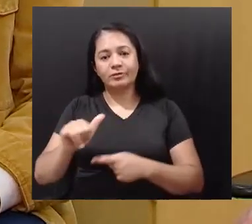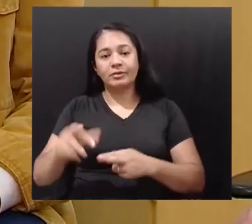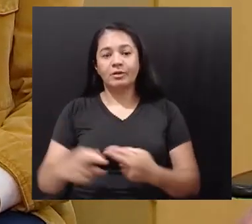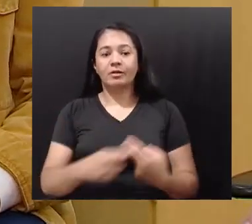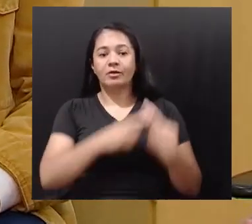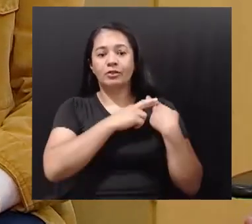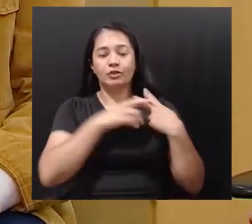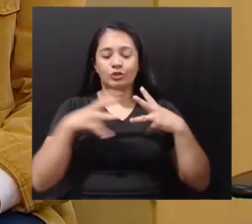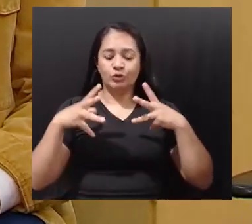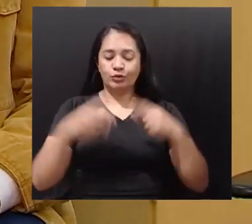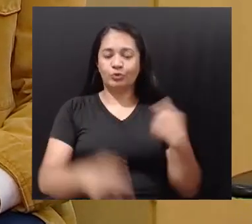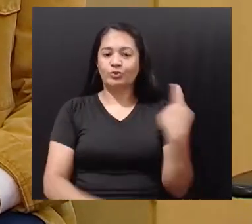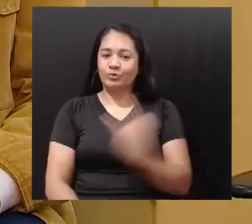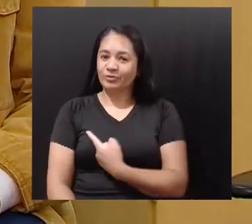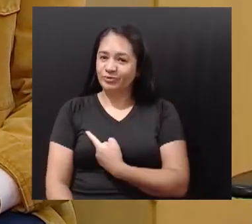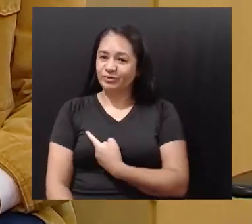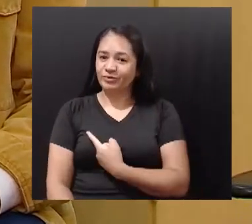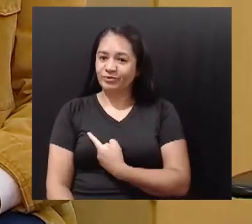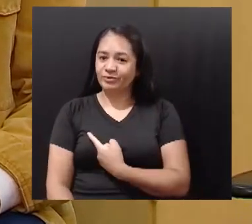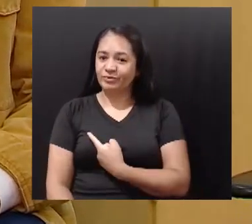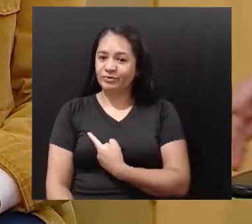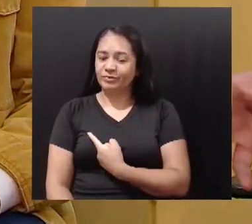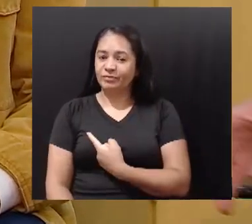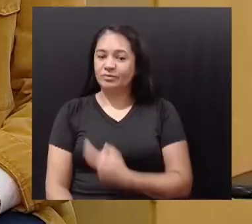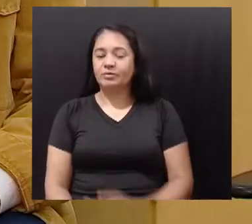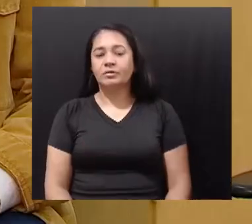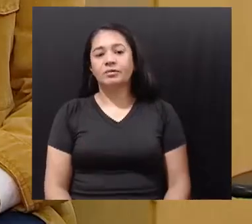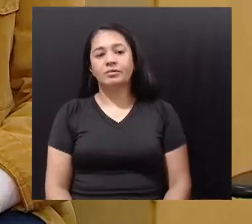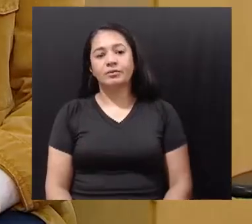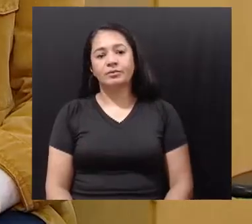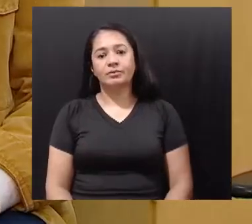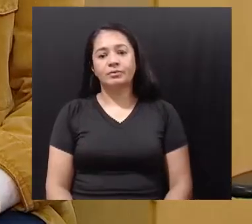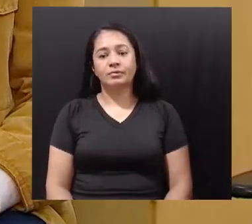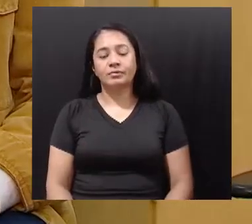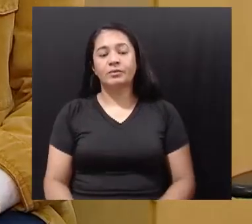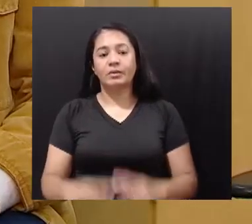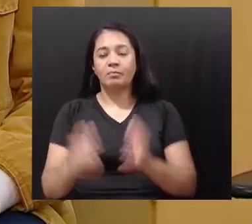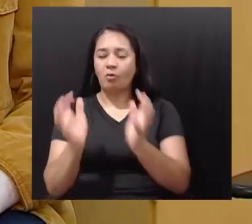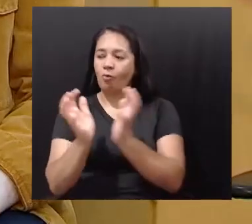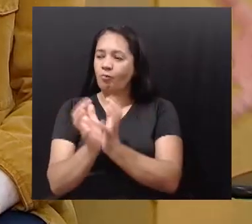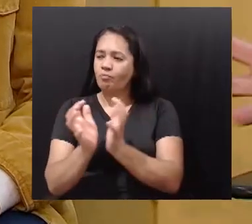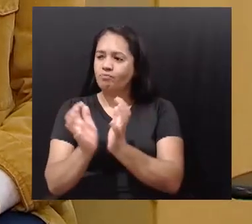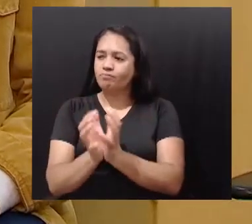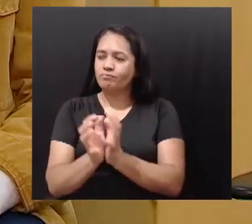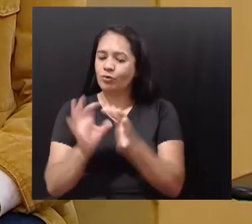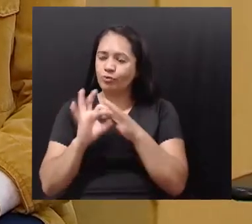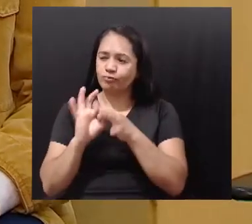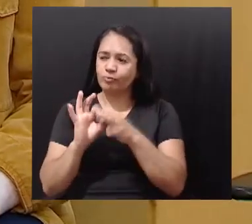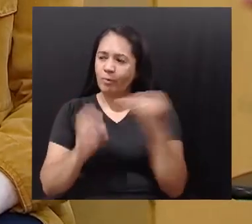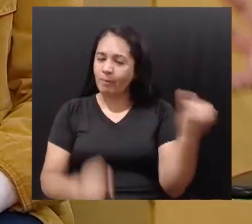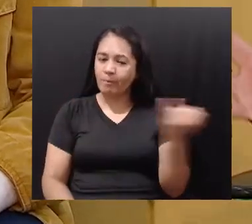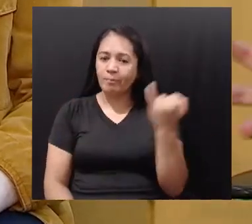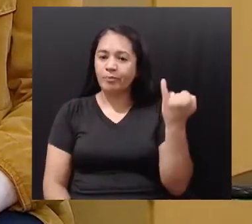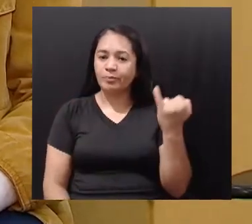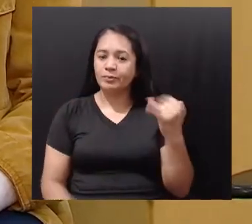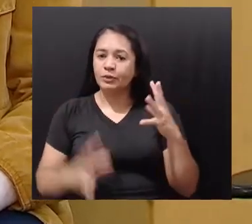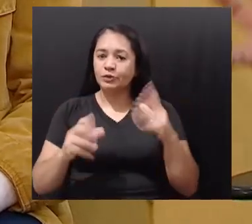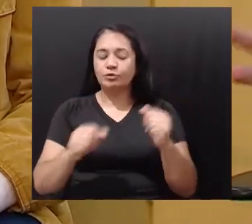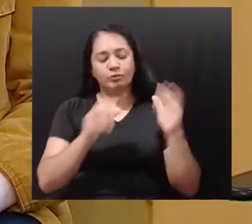nós. E o Paulo, a questão da equipe é fundamental, né, para tudo acontecer certinho,